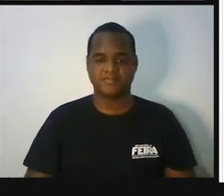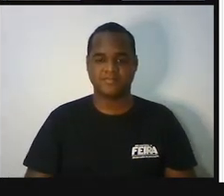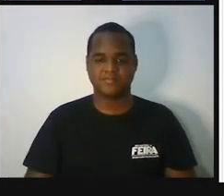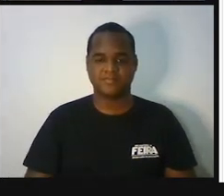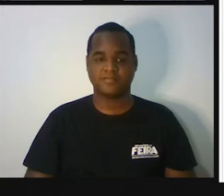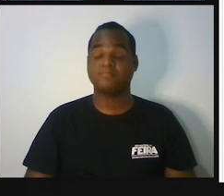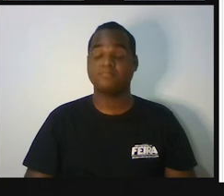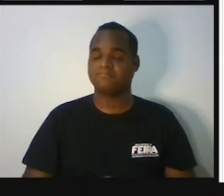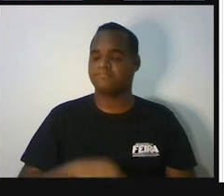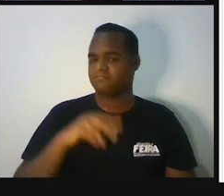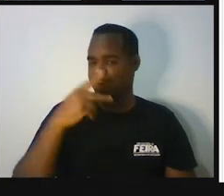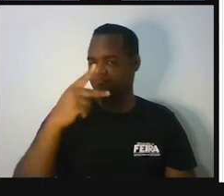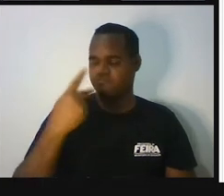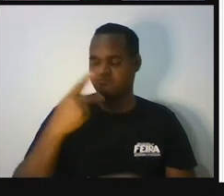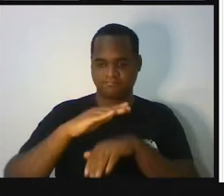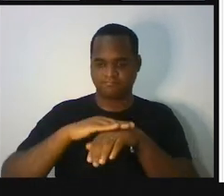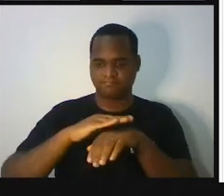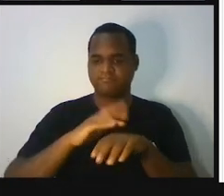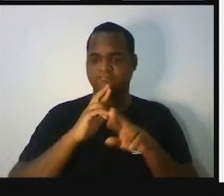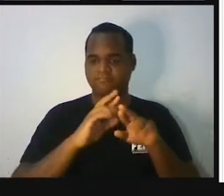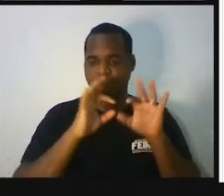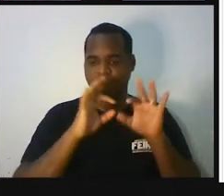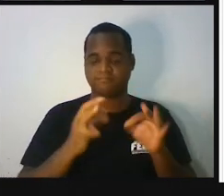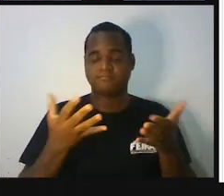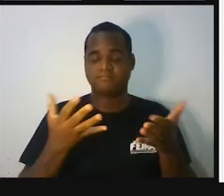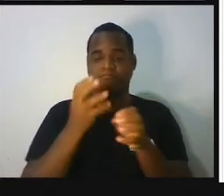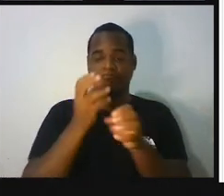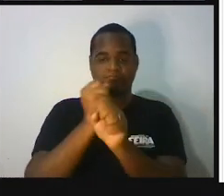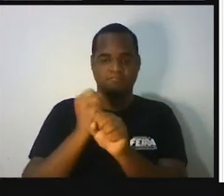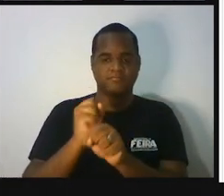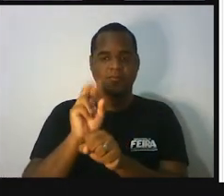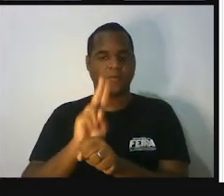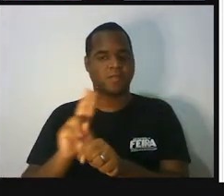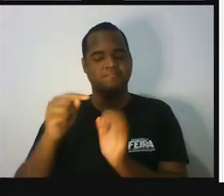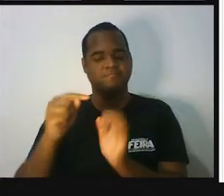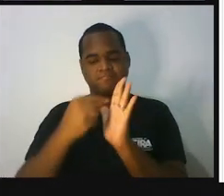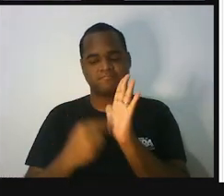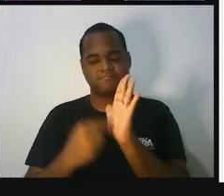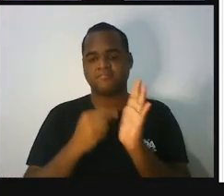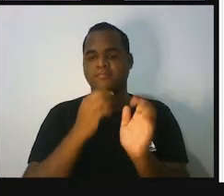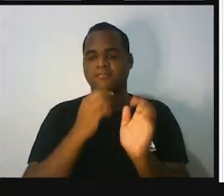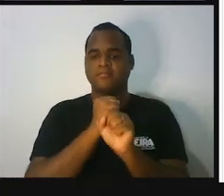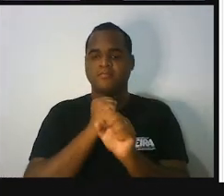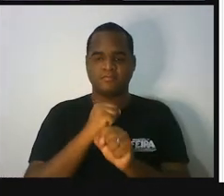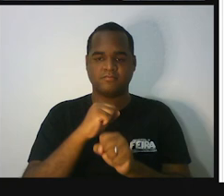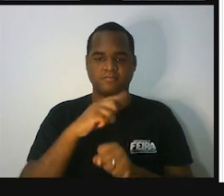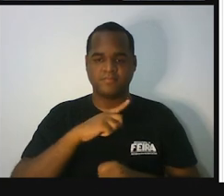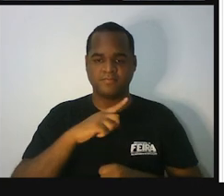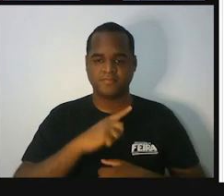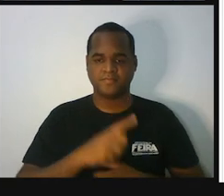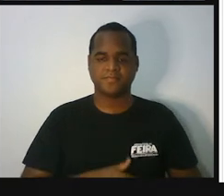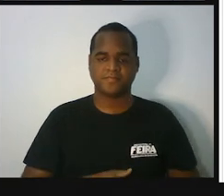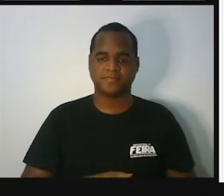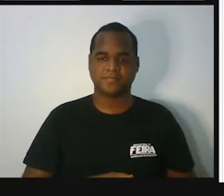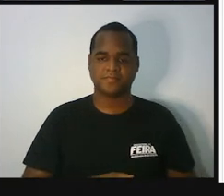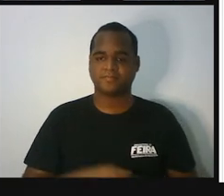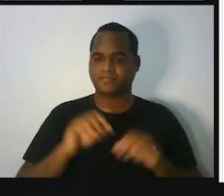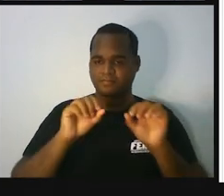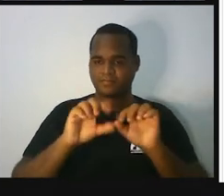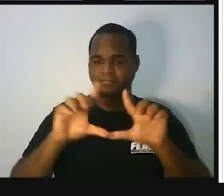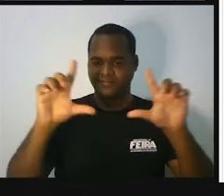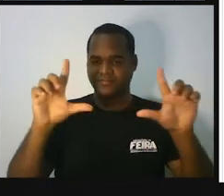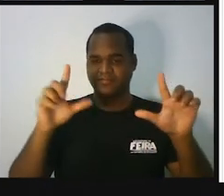E aí você já pode fazer essa continha usando uma calculadora enquanto eu amplio. Ó,